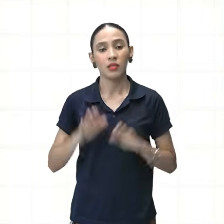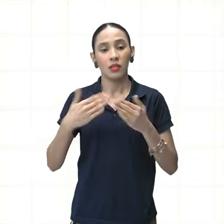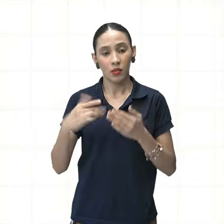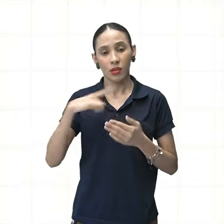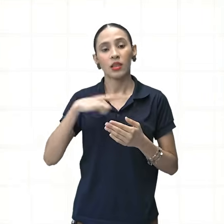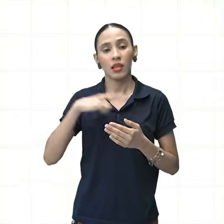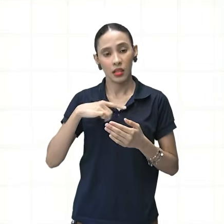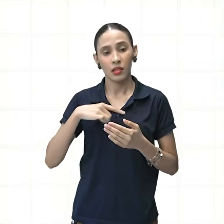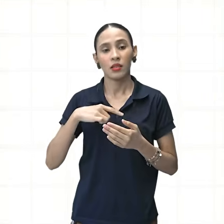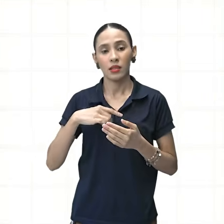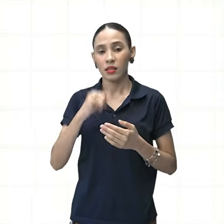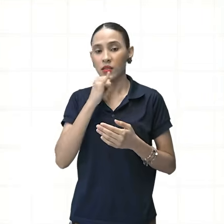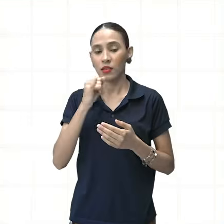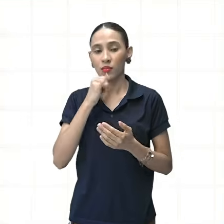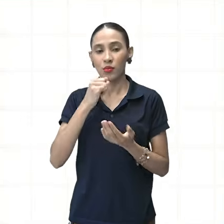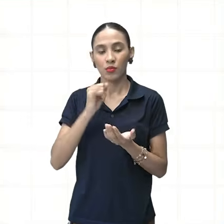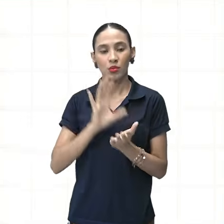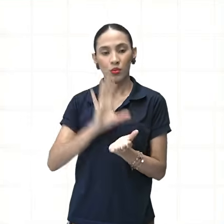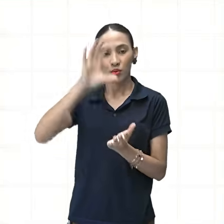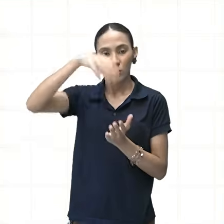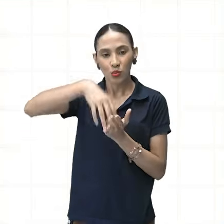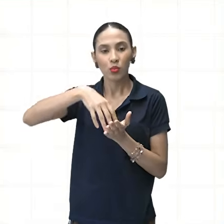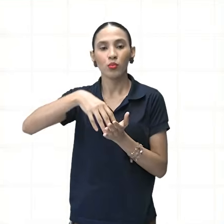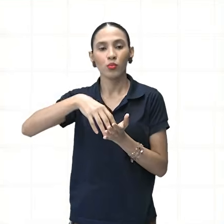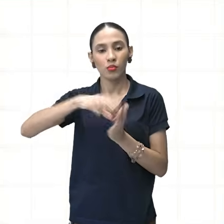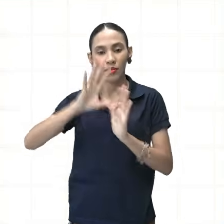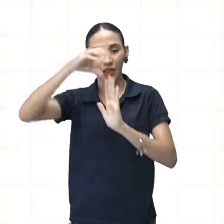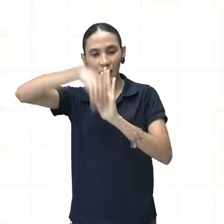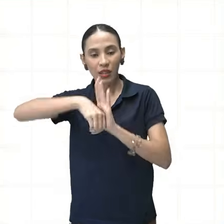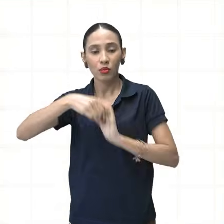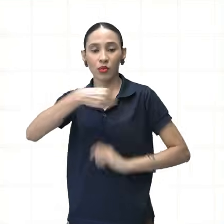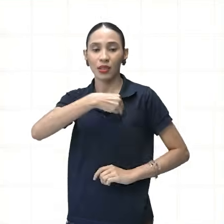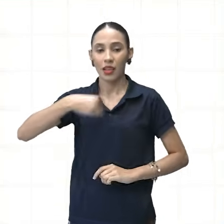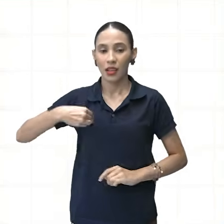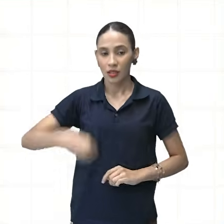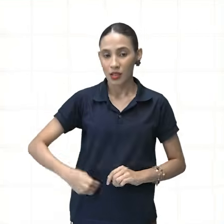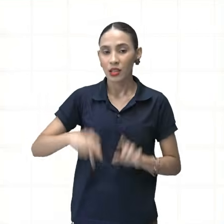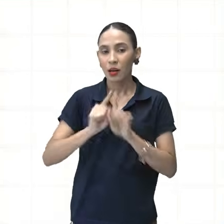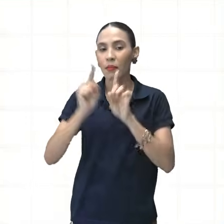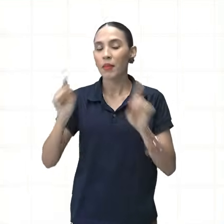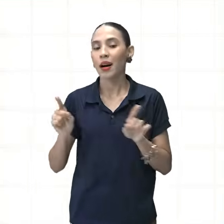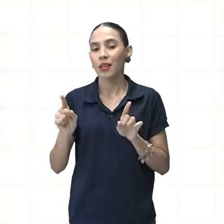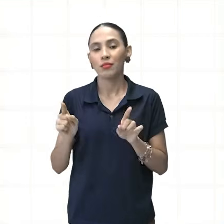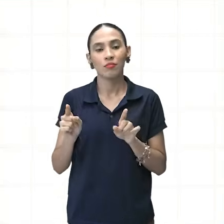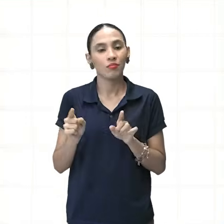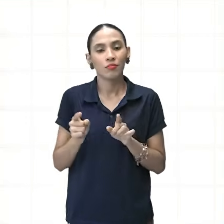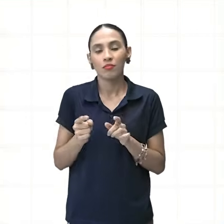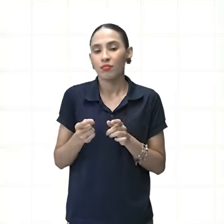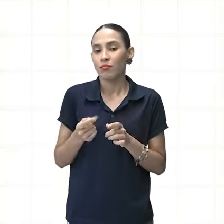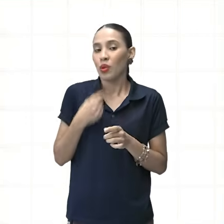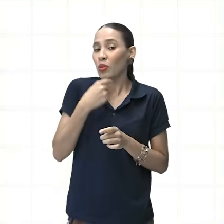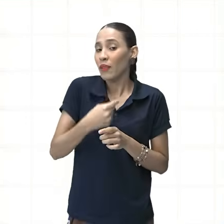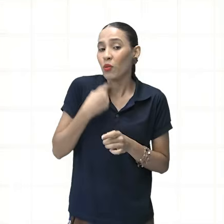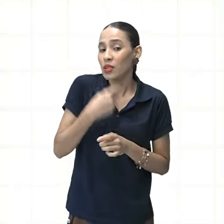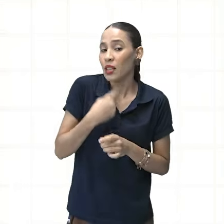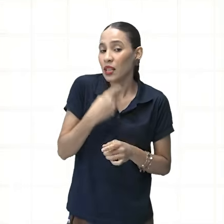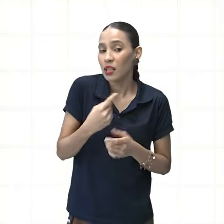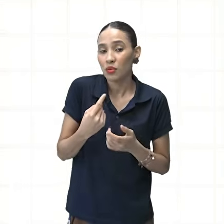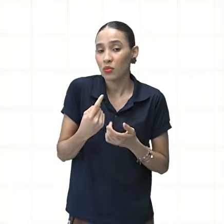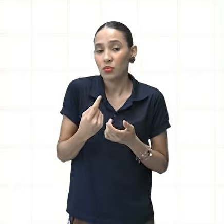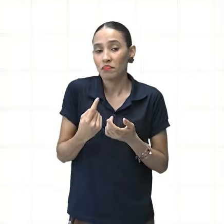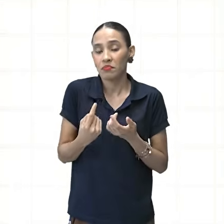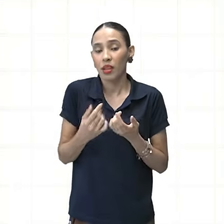presença de uma dinastia dentro do território chinês, porém, essa dinastia não estava conseguindo lidar com